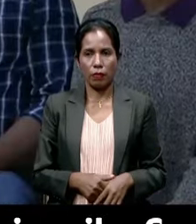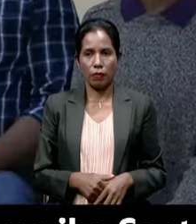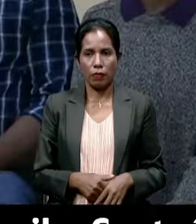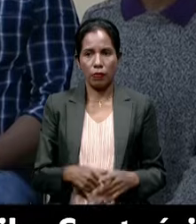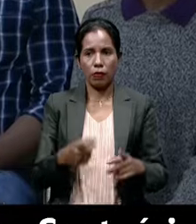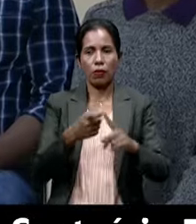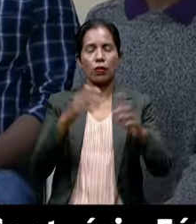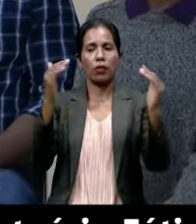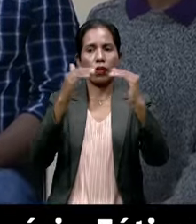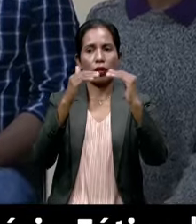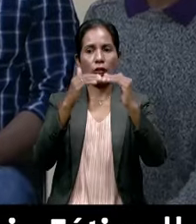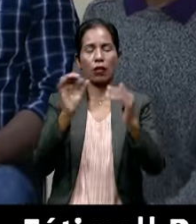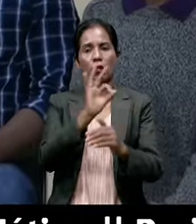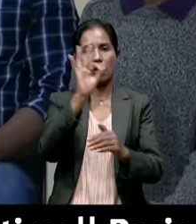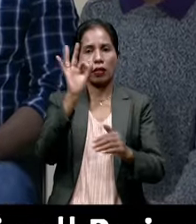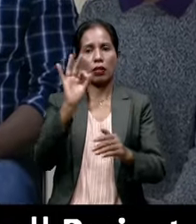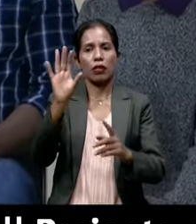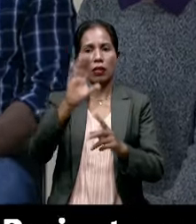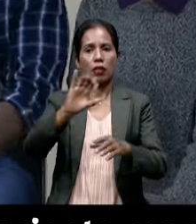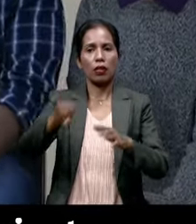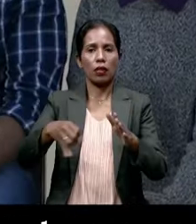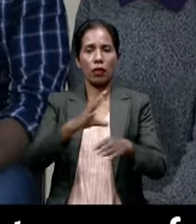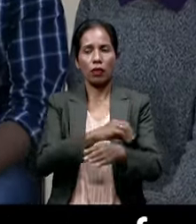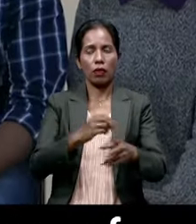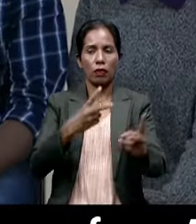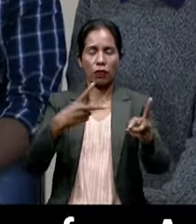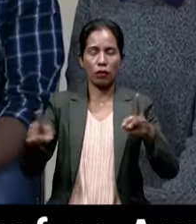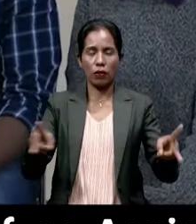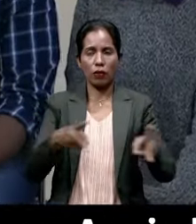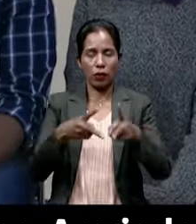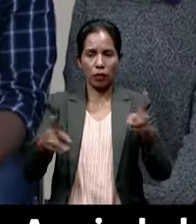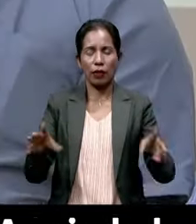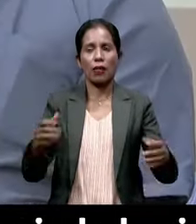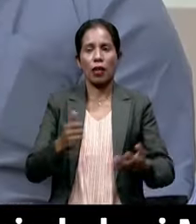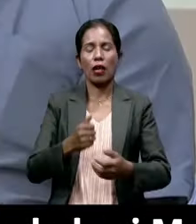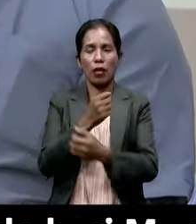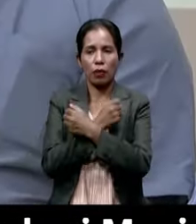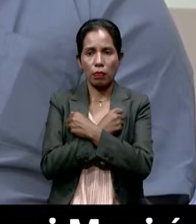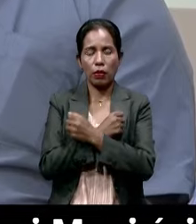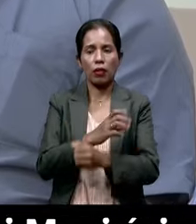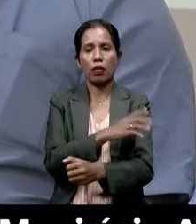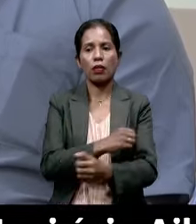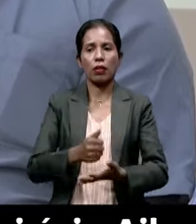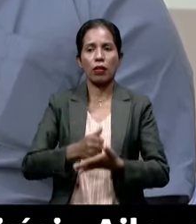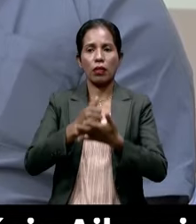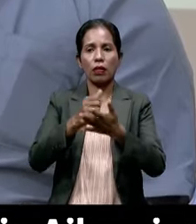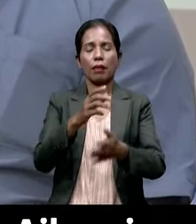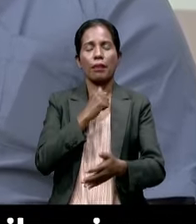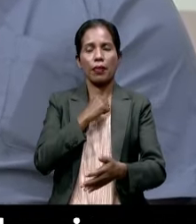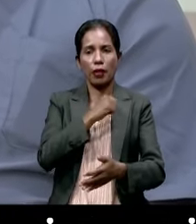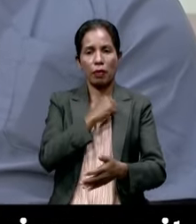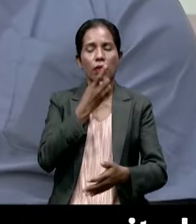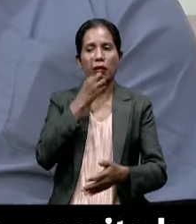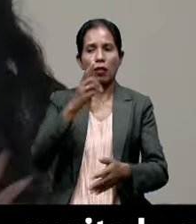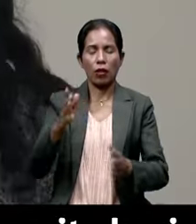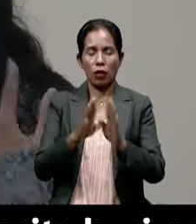Liusi conferência em prensa é sexta, né? Coordenador-geral, equipa voluntariado, Bahadomino Servi, Padre Carlito da Costa Araújo, declara, de dão, né? Sira